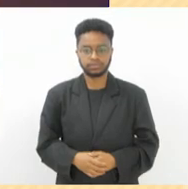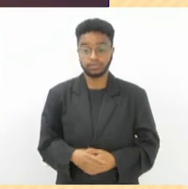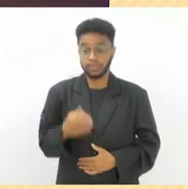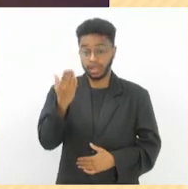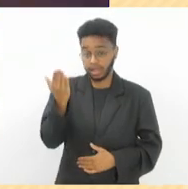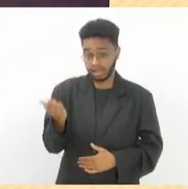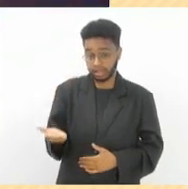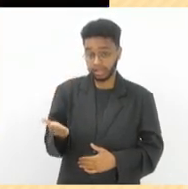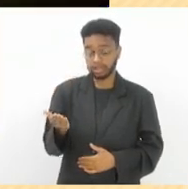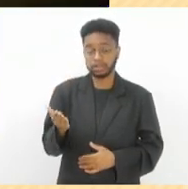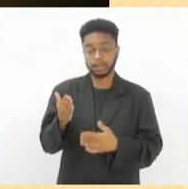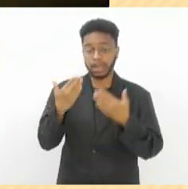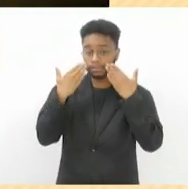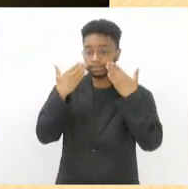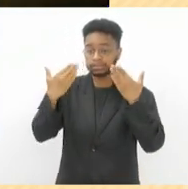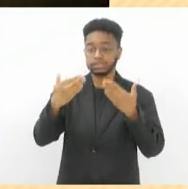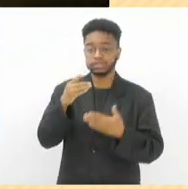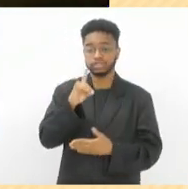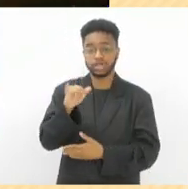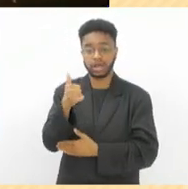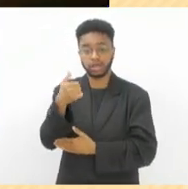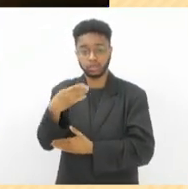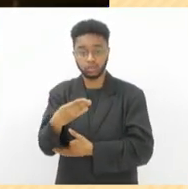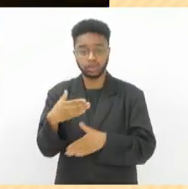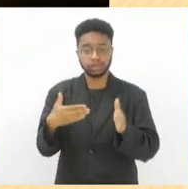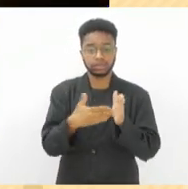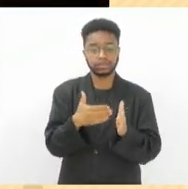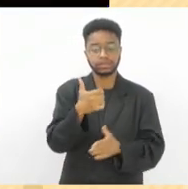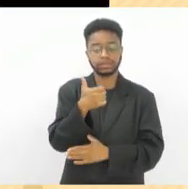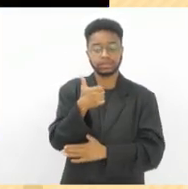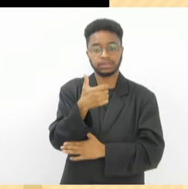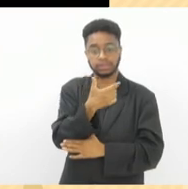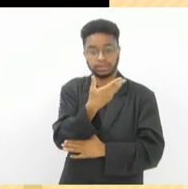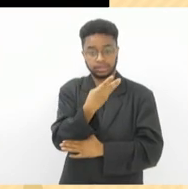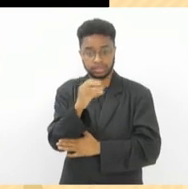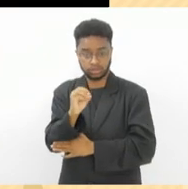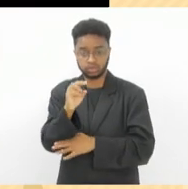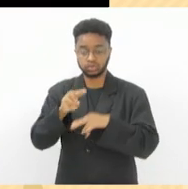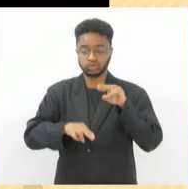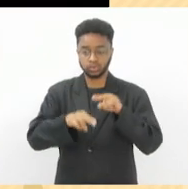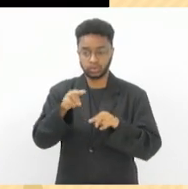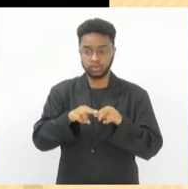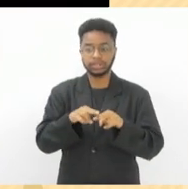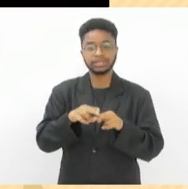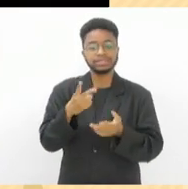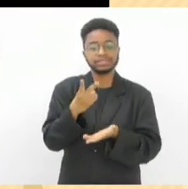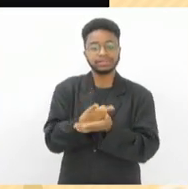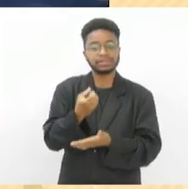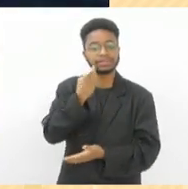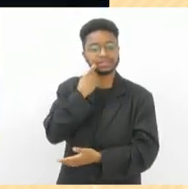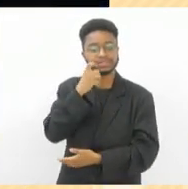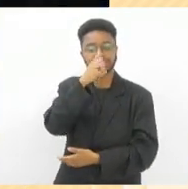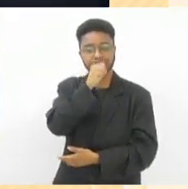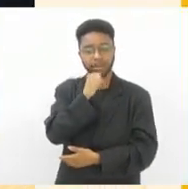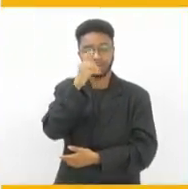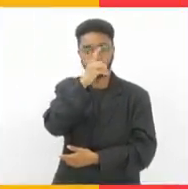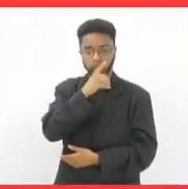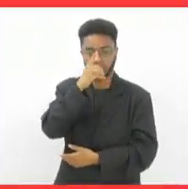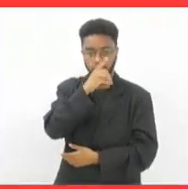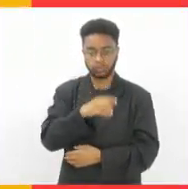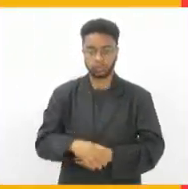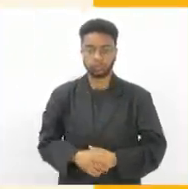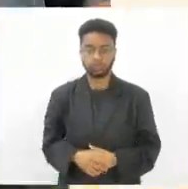Belchior fica em cartaz de 14 a 30 de junho, no Teatro Claro Mais, sempre às sextas, sábados e